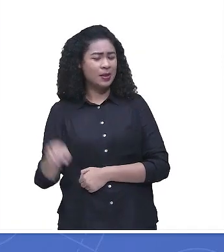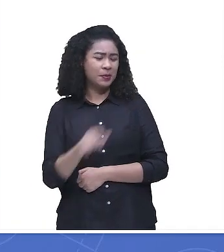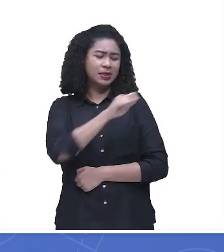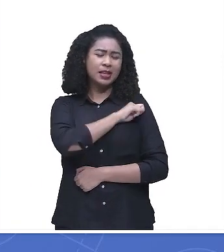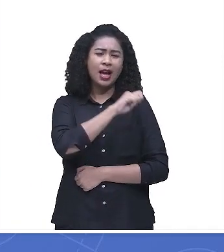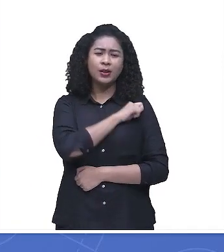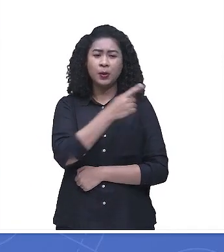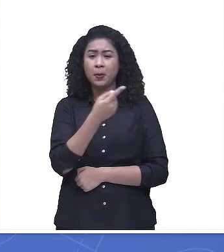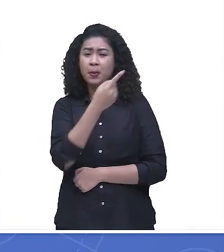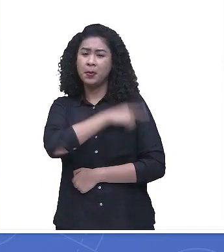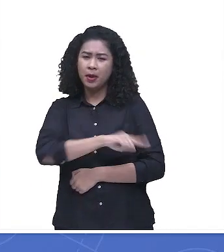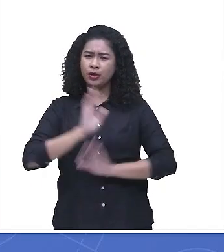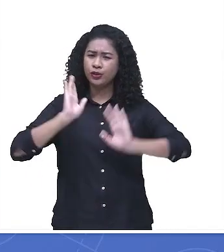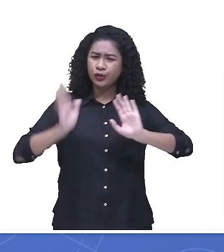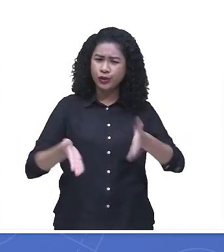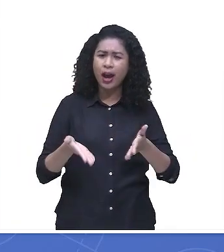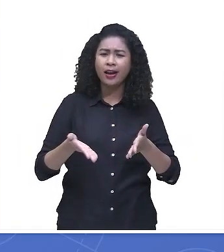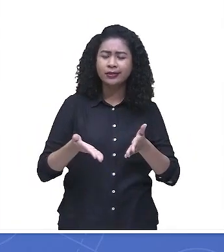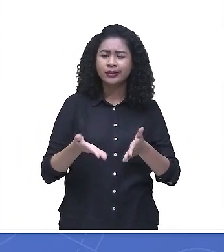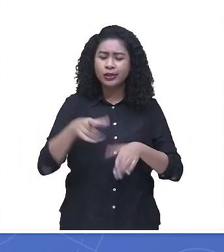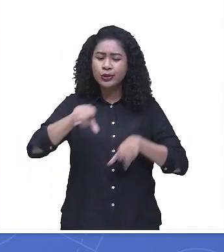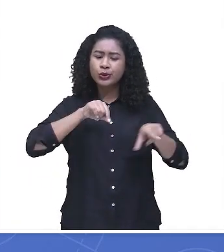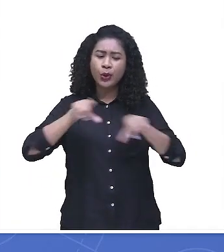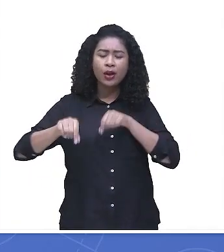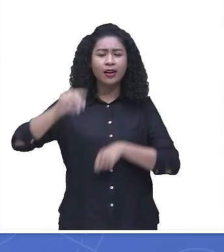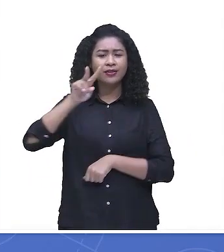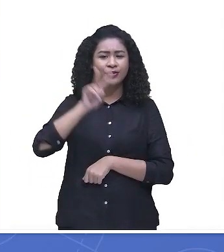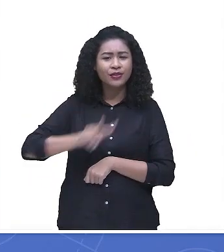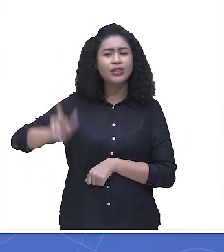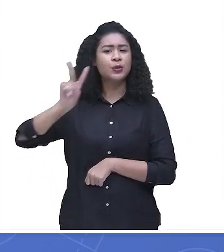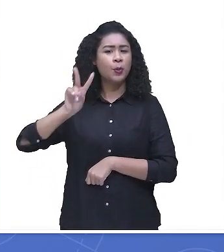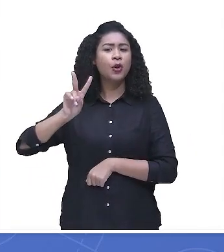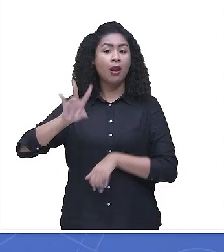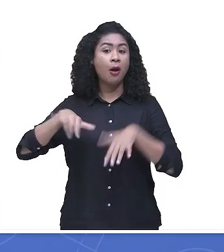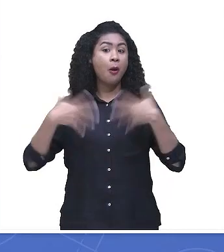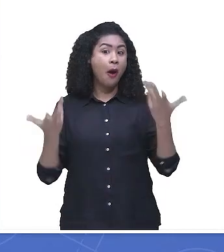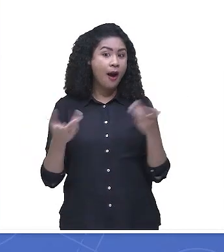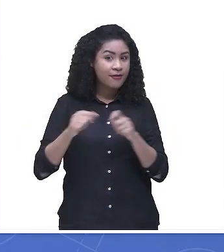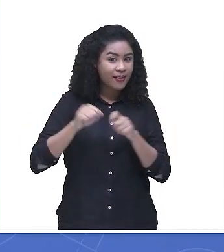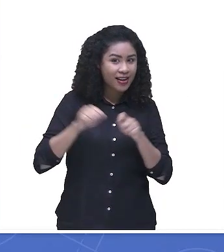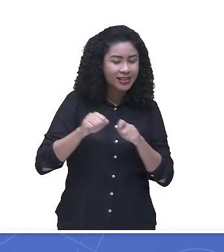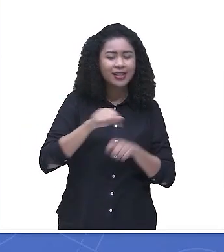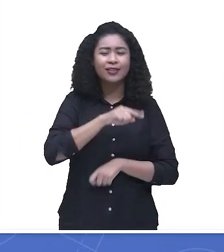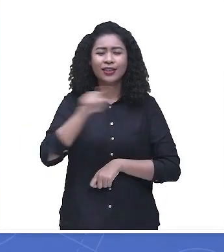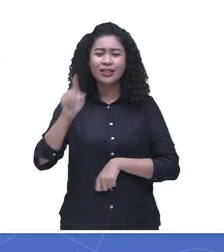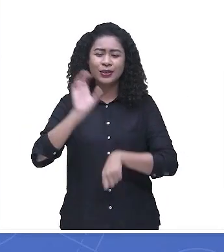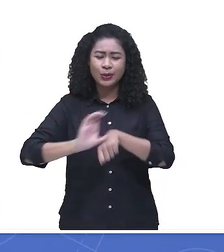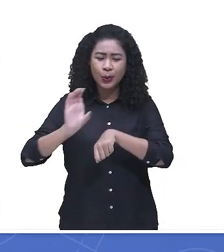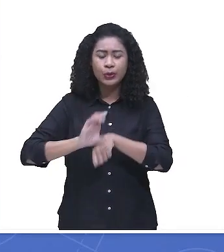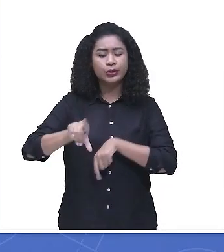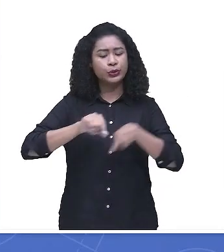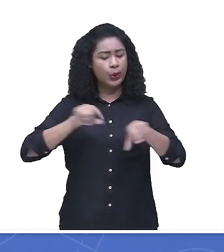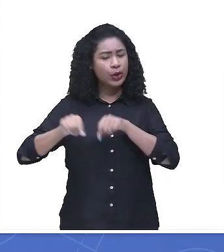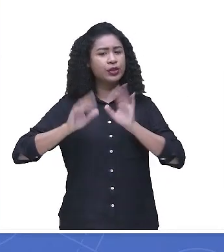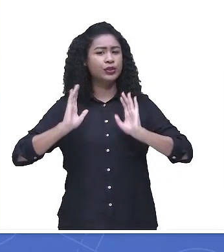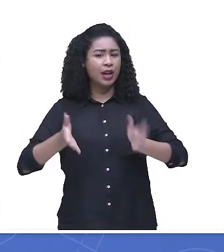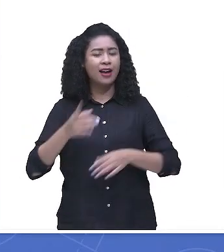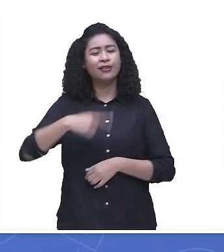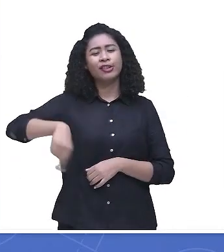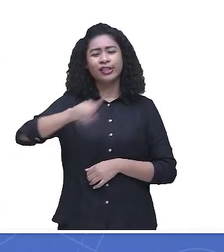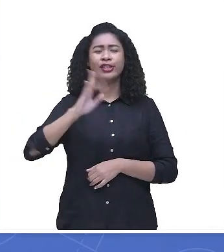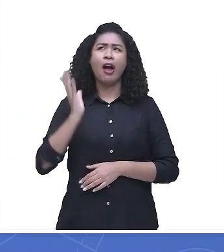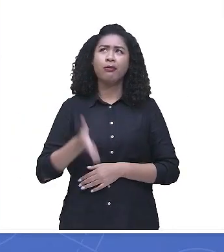série que estão aí já escolhendo os seus cursos para o vestibular, já estão aí cansados de saber que na